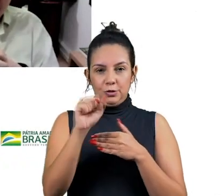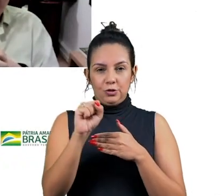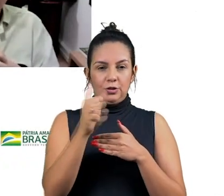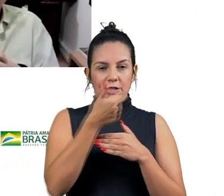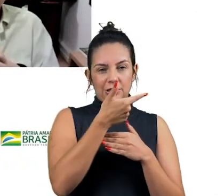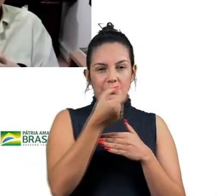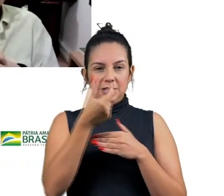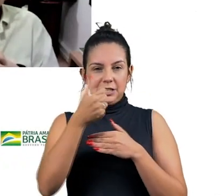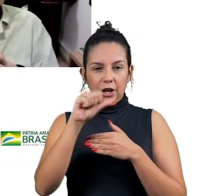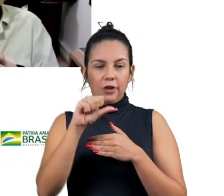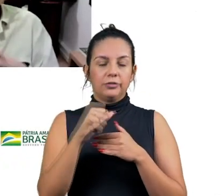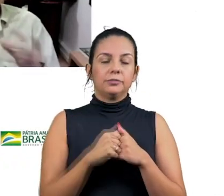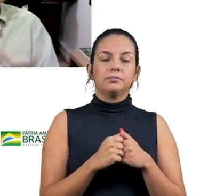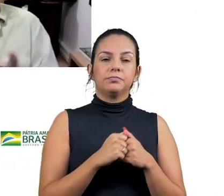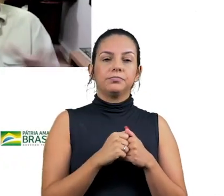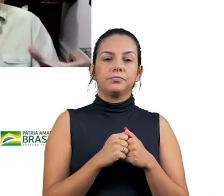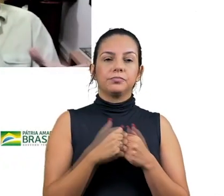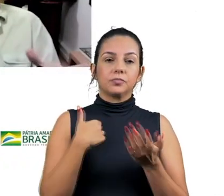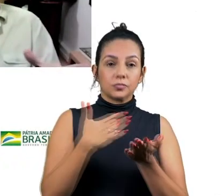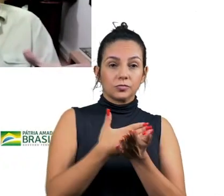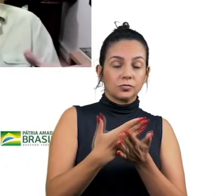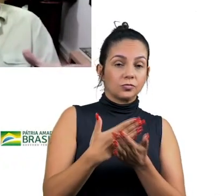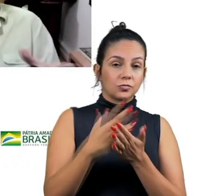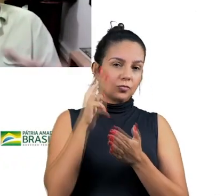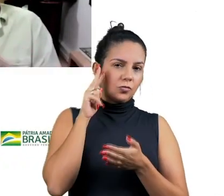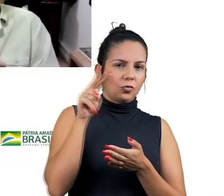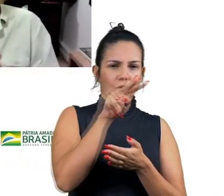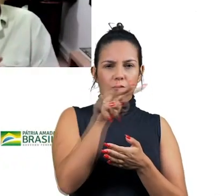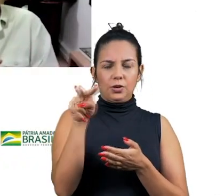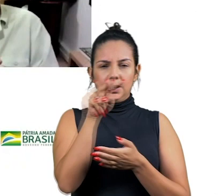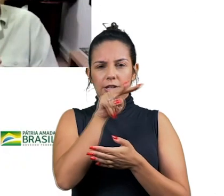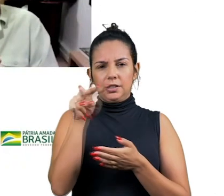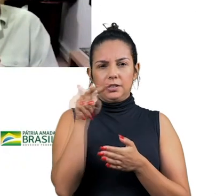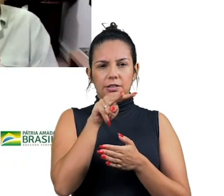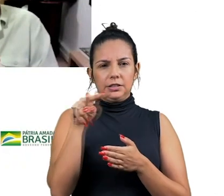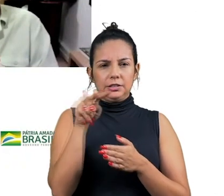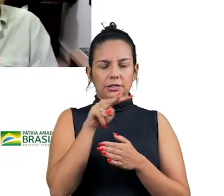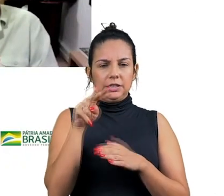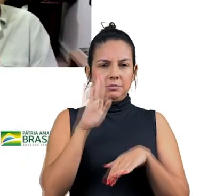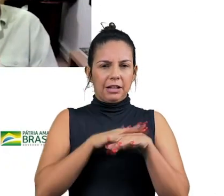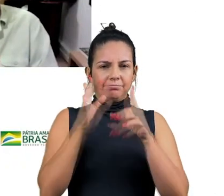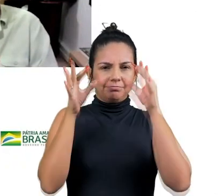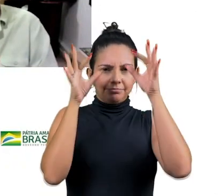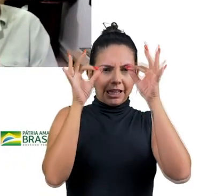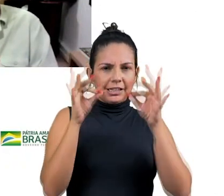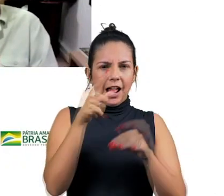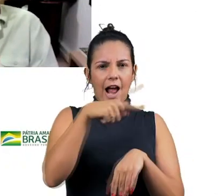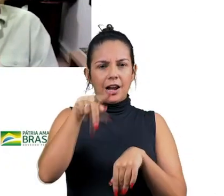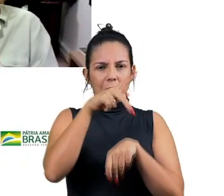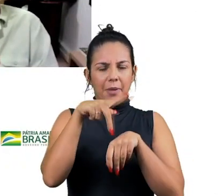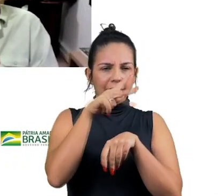2018, 2019, em que eu comecei a olhar com mais detalhe para esses